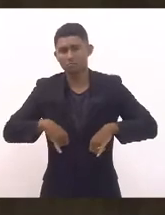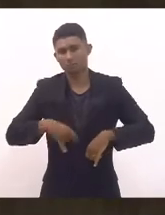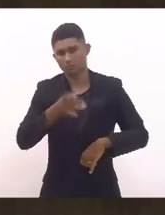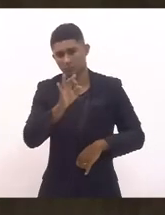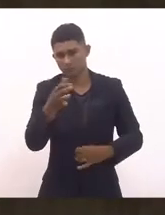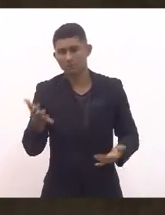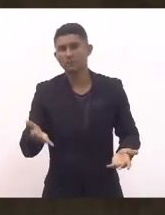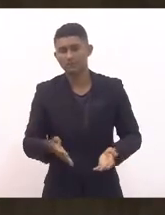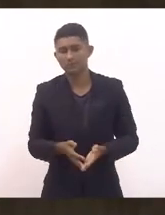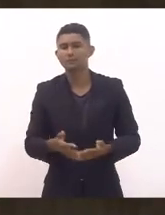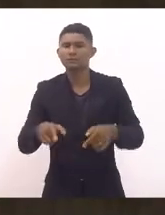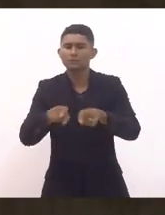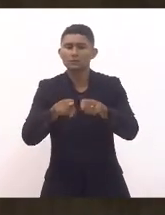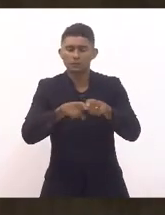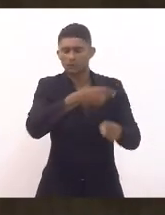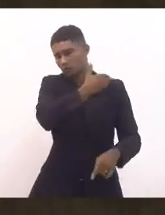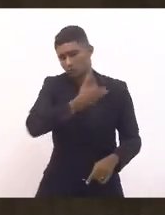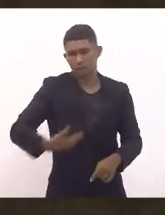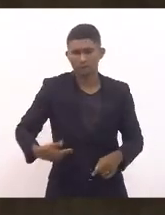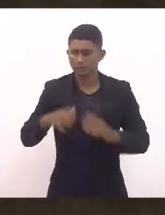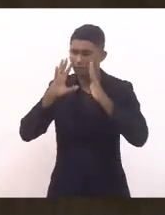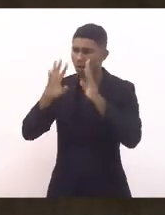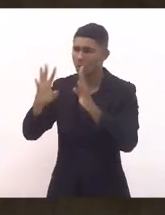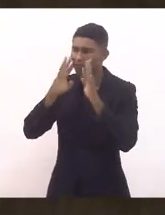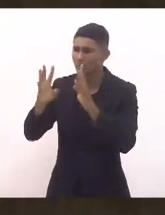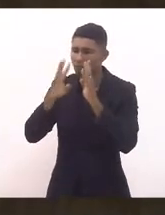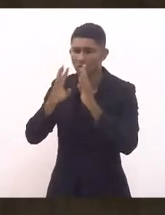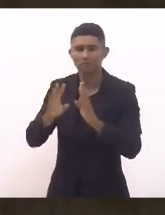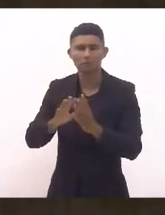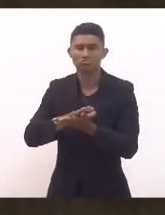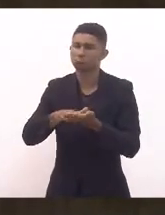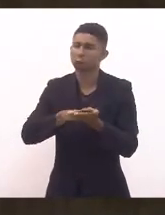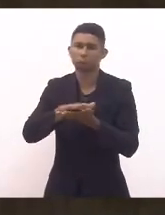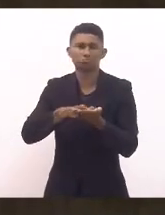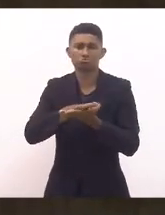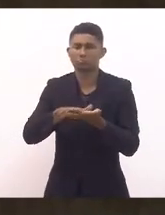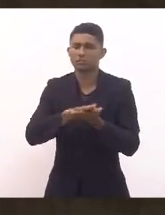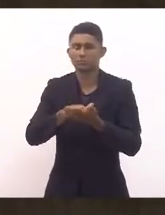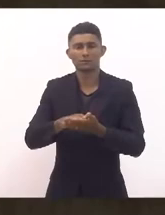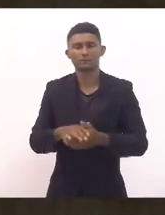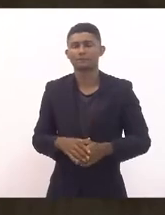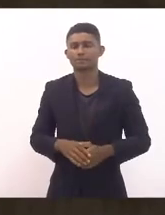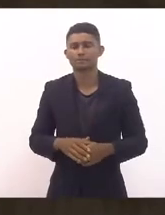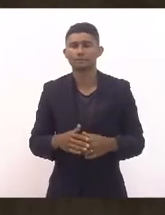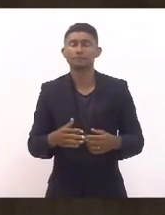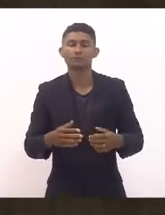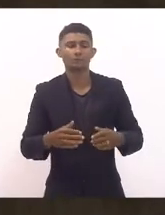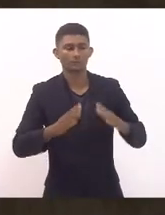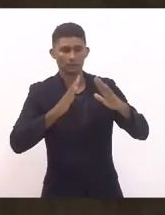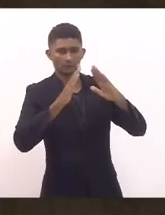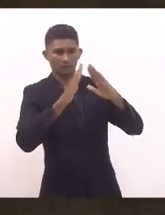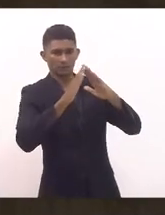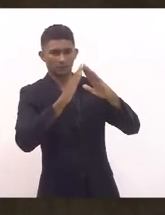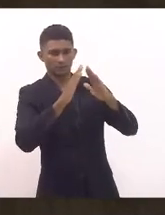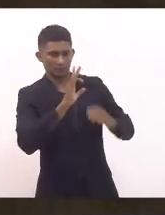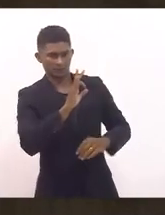sem o real acolhimento do poder público, em especial com a dificuldade desde a delegacia de, no